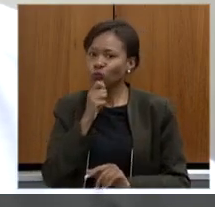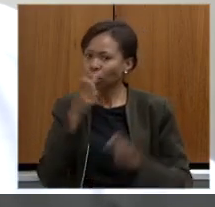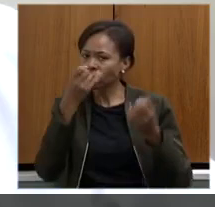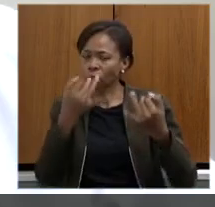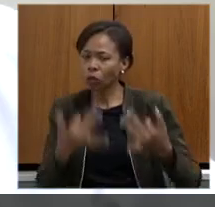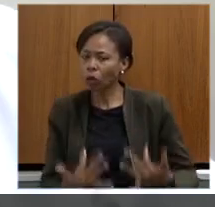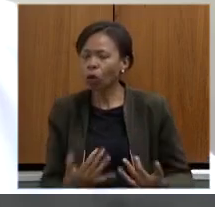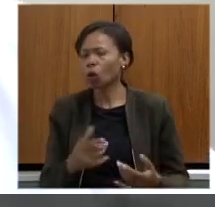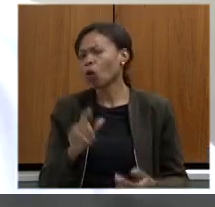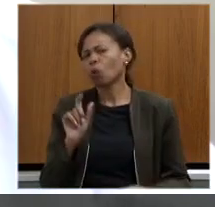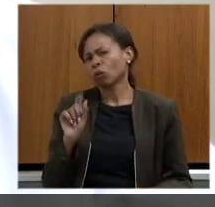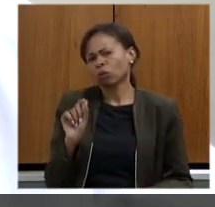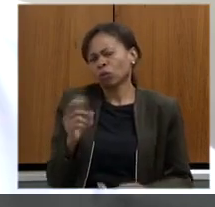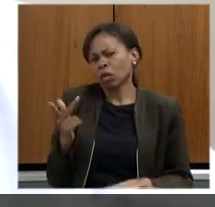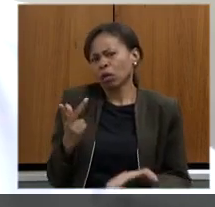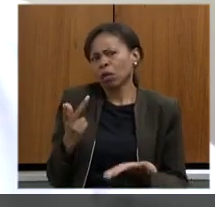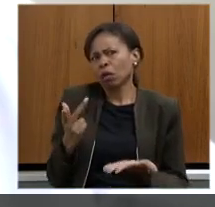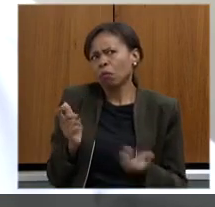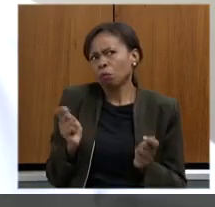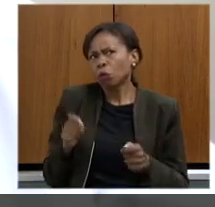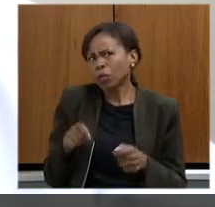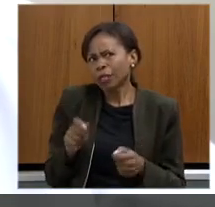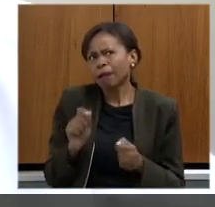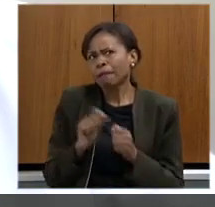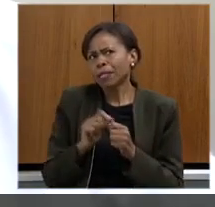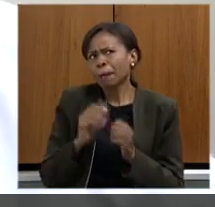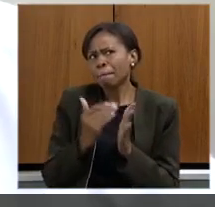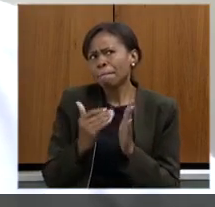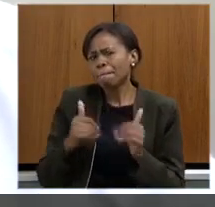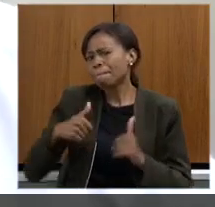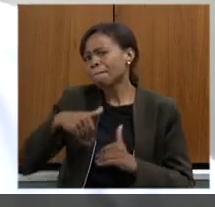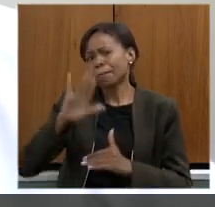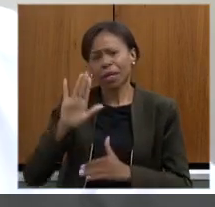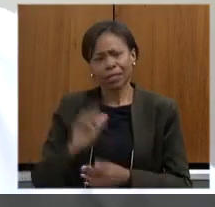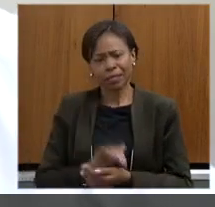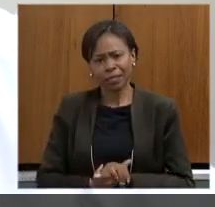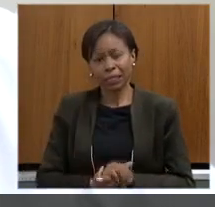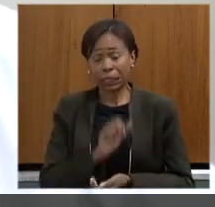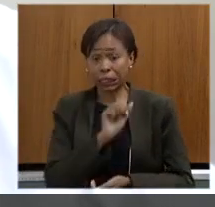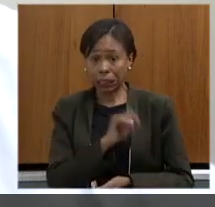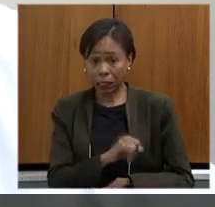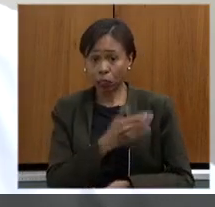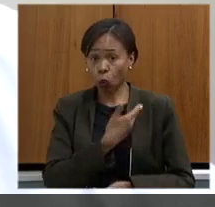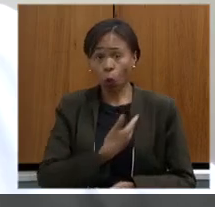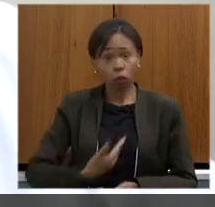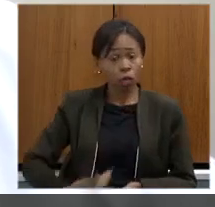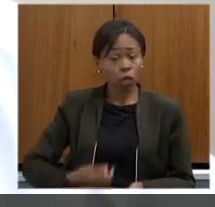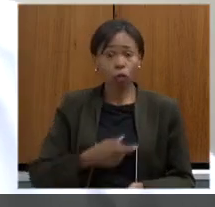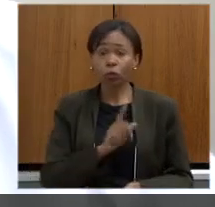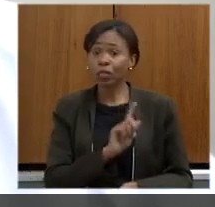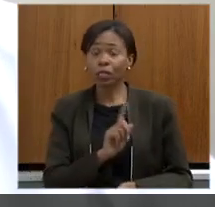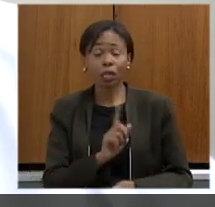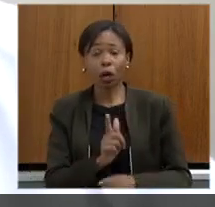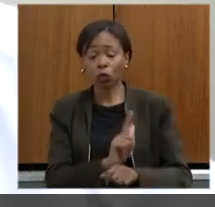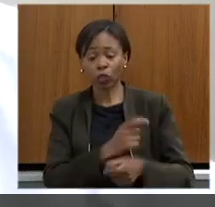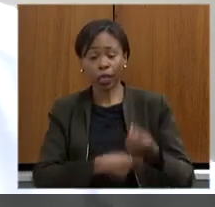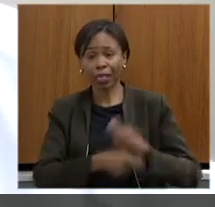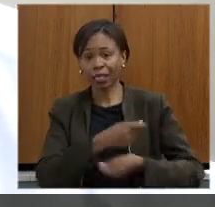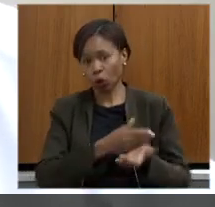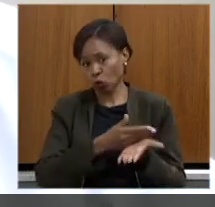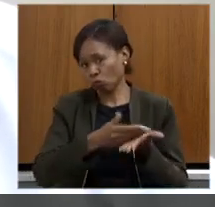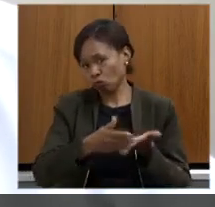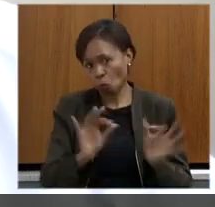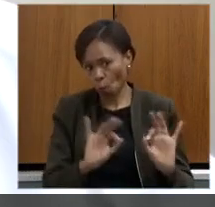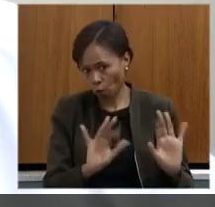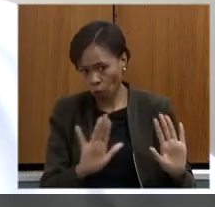é o que poderia ter sido feito a mais que o estado não tivesse iniciado Essa gestão esse